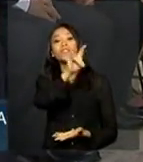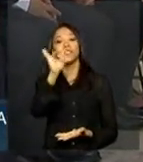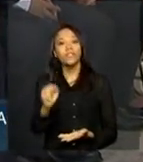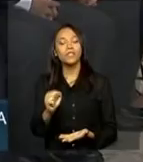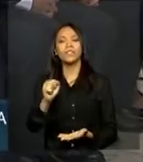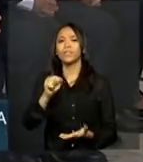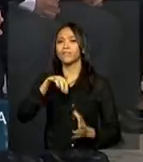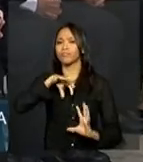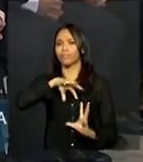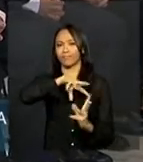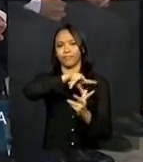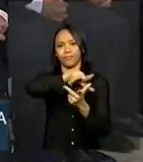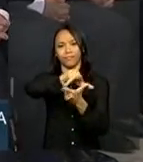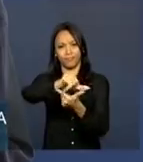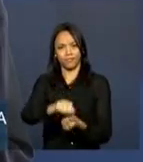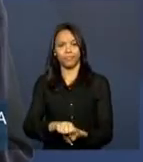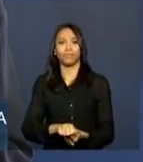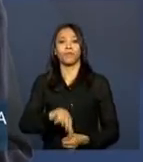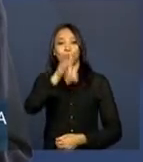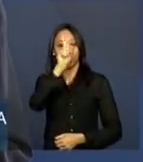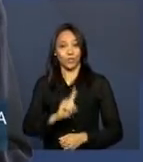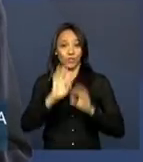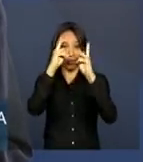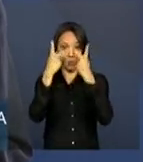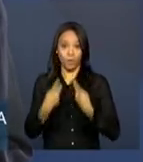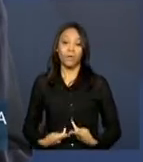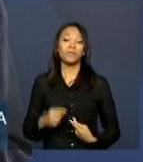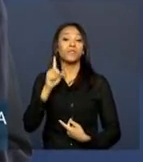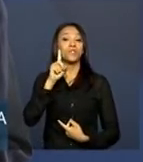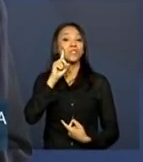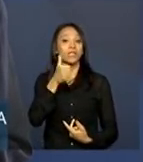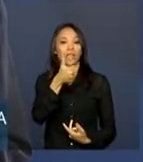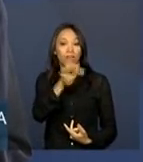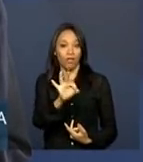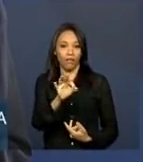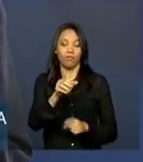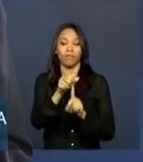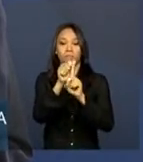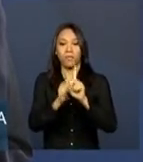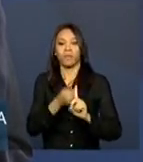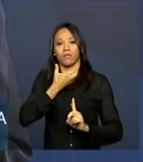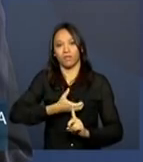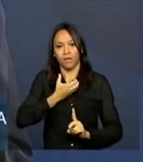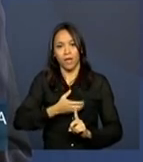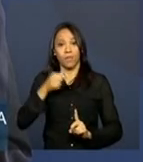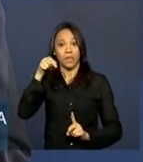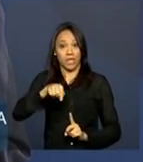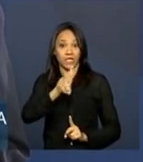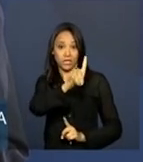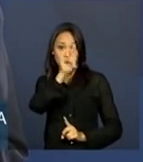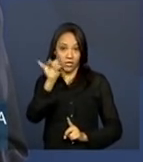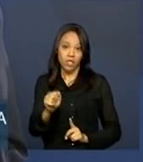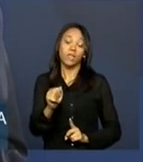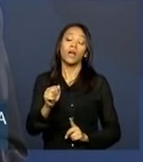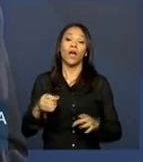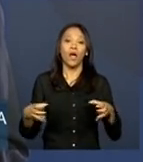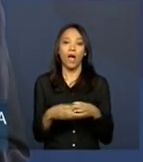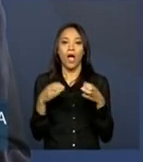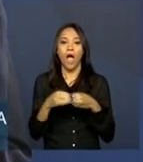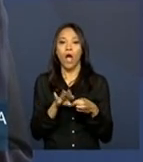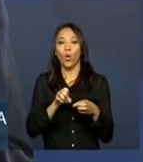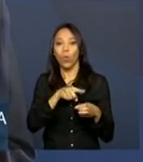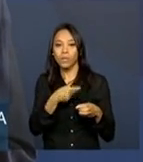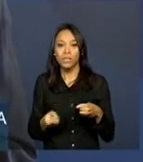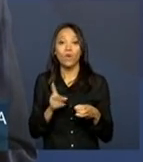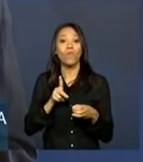internacional dos Direitos Humanos dia 10 de dezembro nesta data a comissão nacional da verdade chega